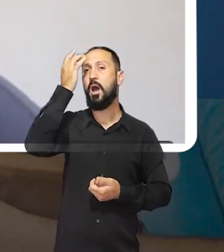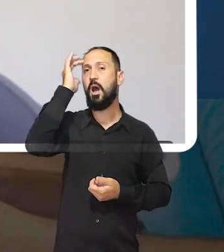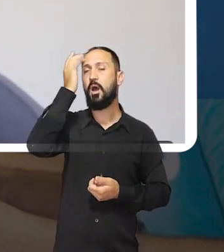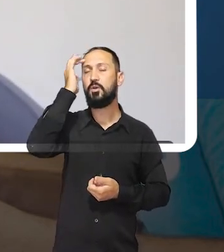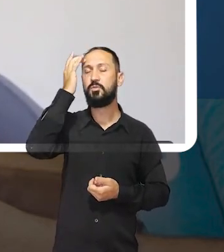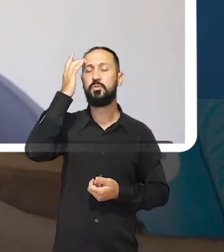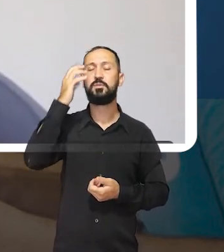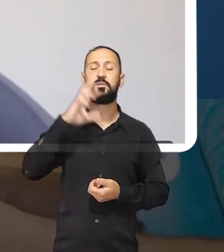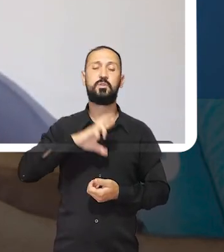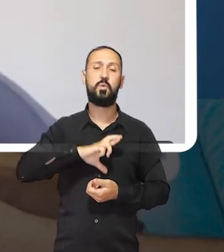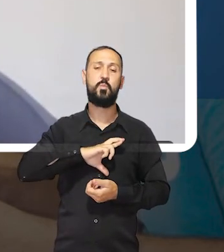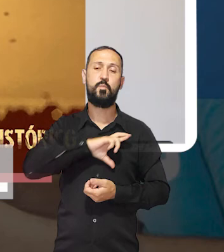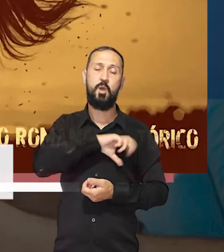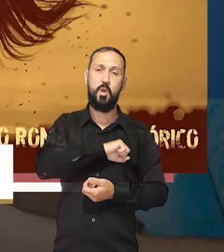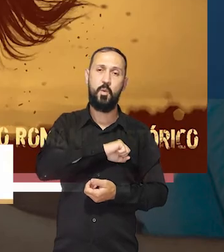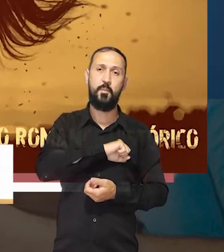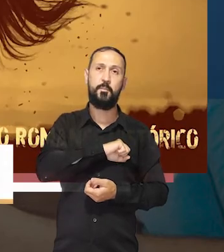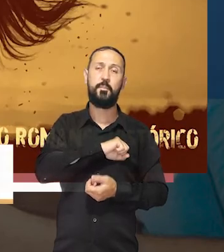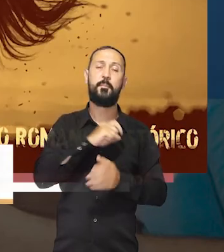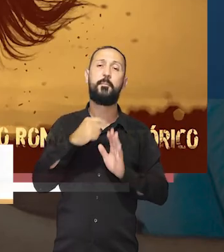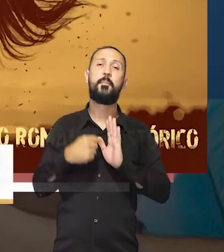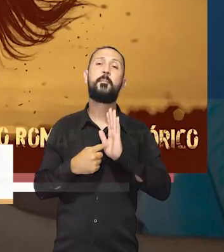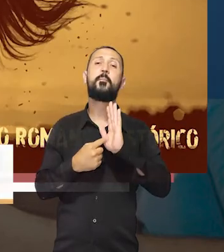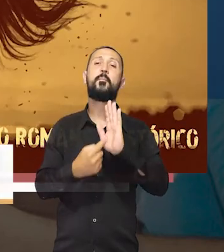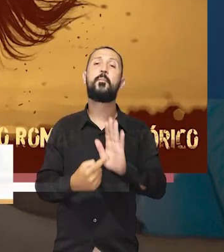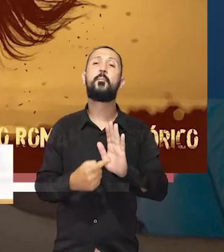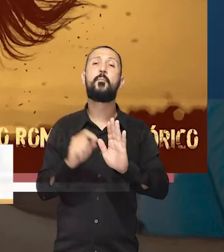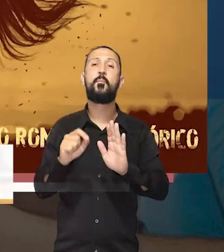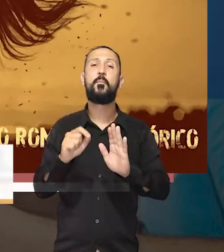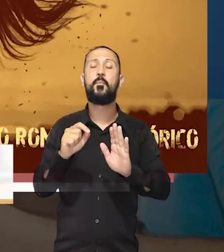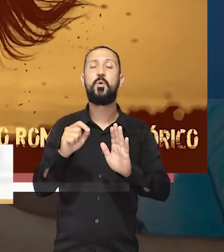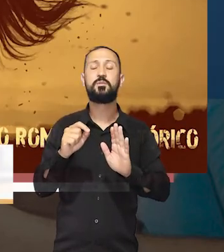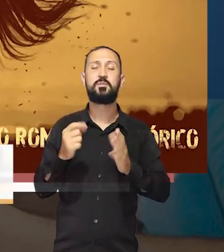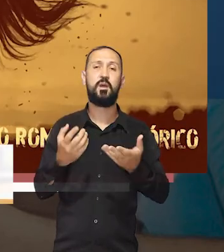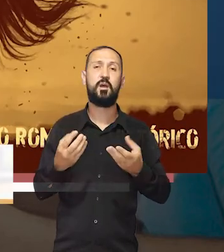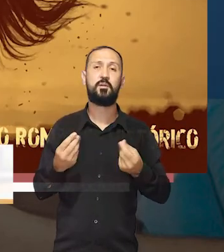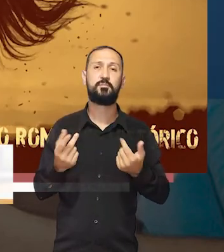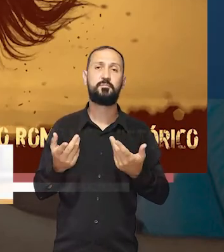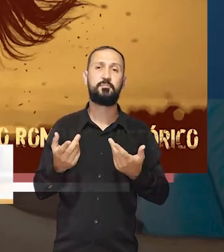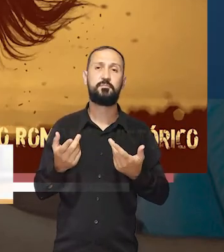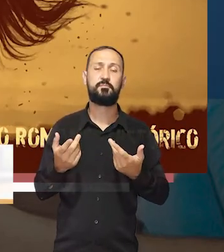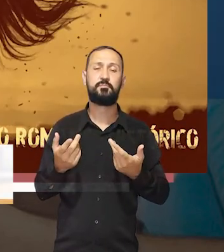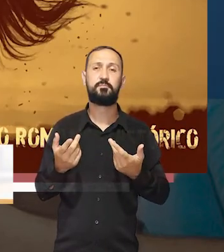achou que seria o romance para representar o